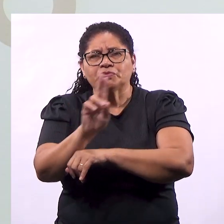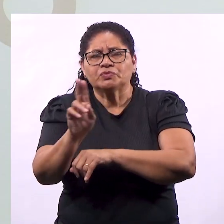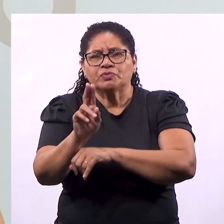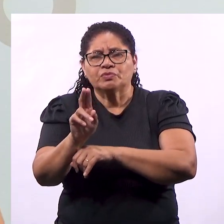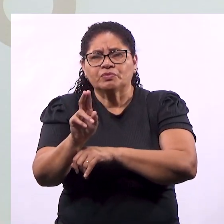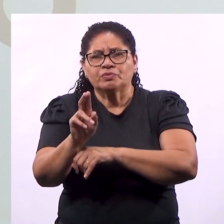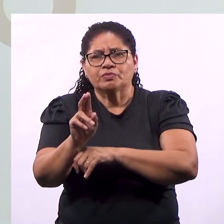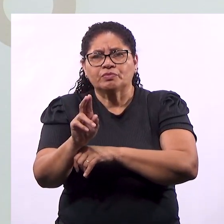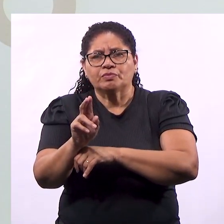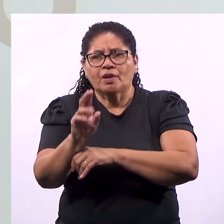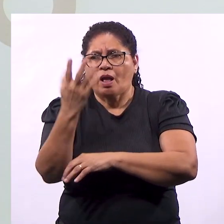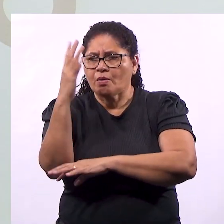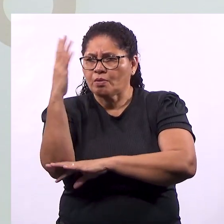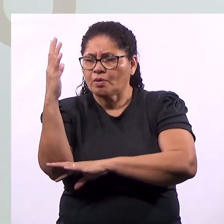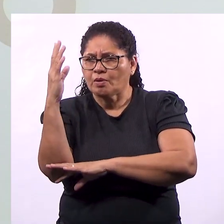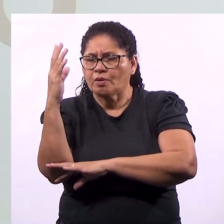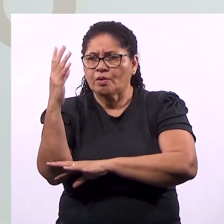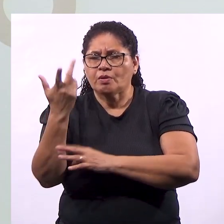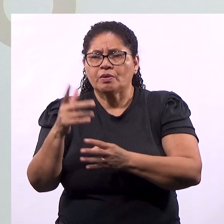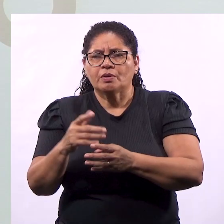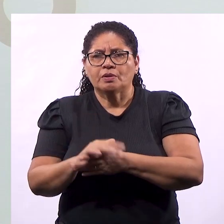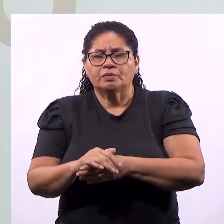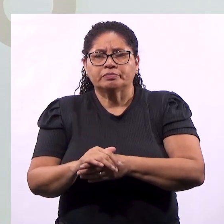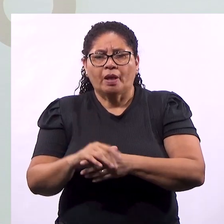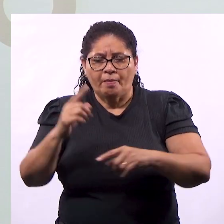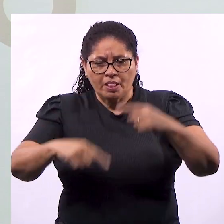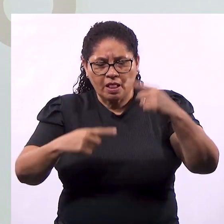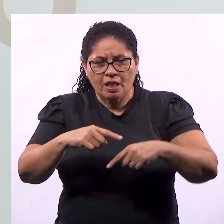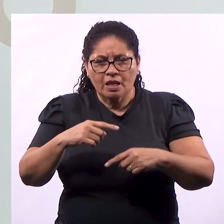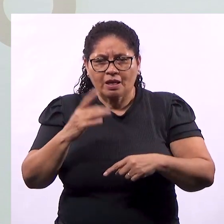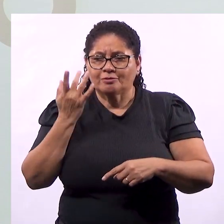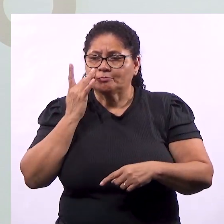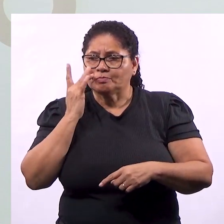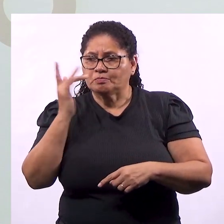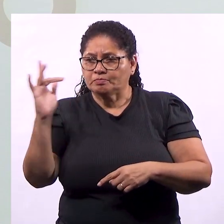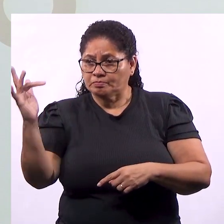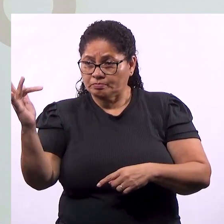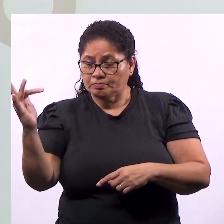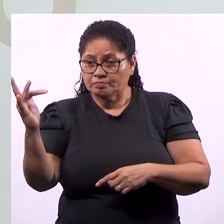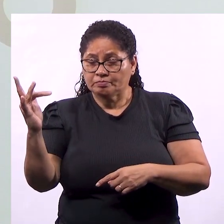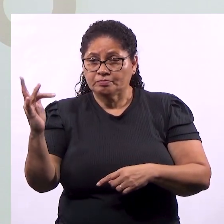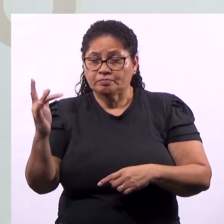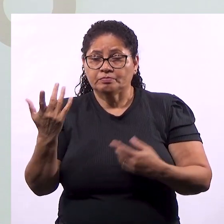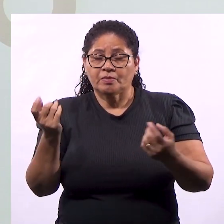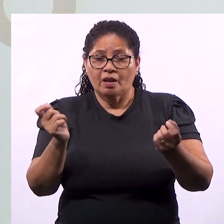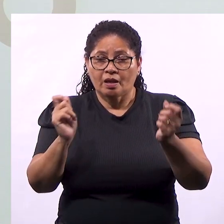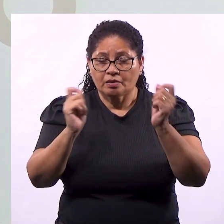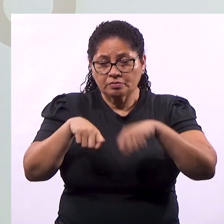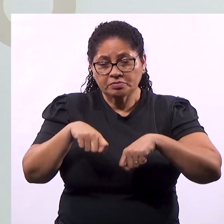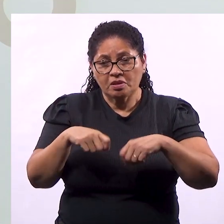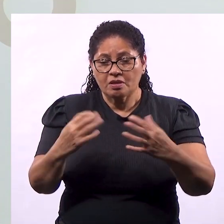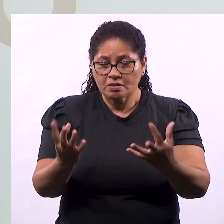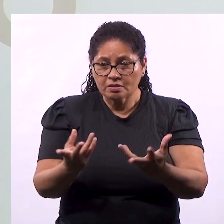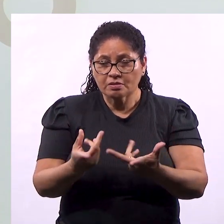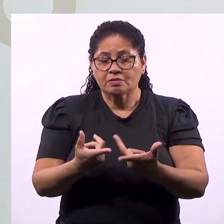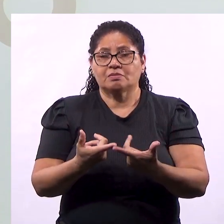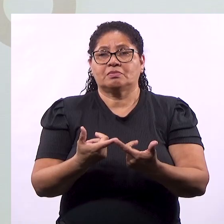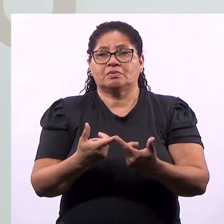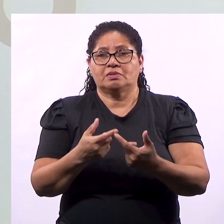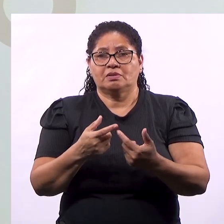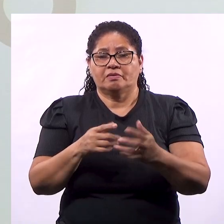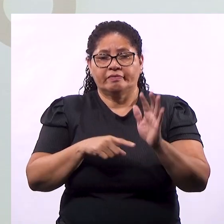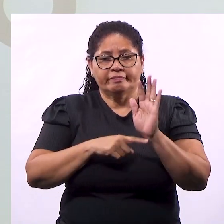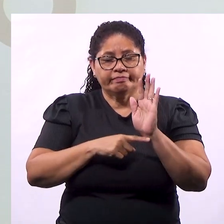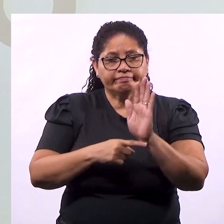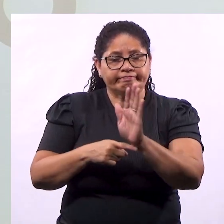usando Palitos usando material Dourado eles vão conseguir aprofundar essa competência essa habilidade então eu faço